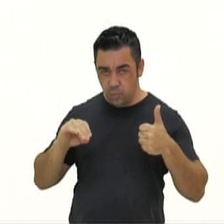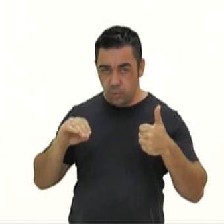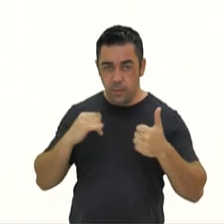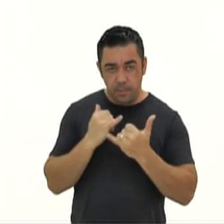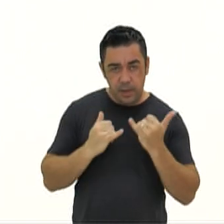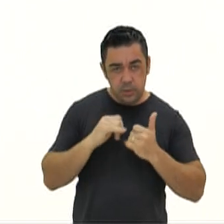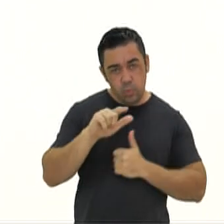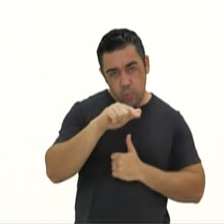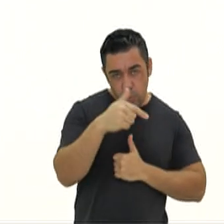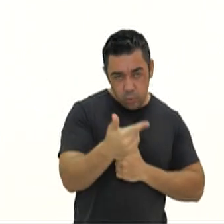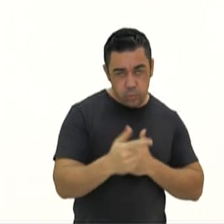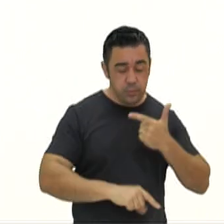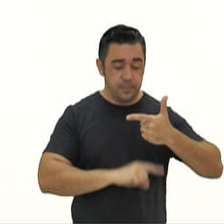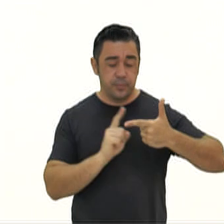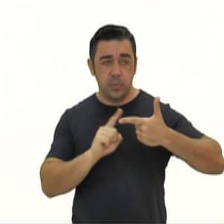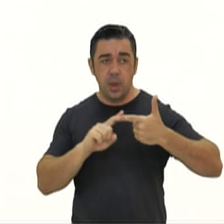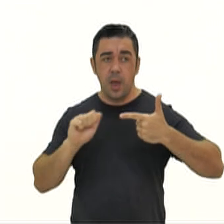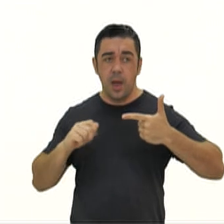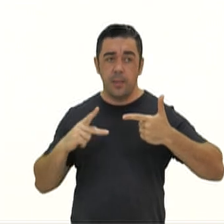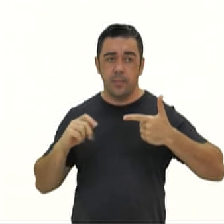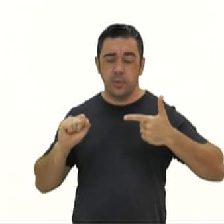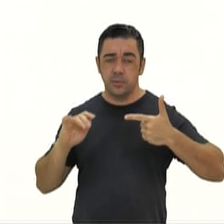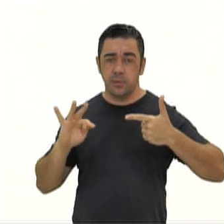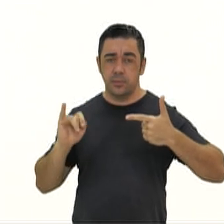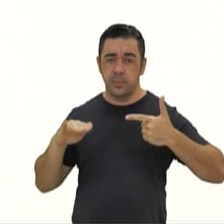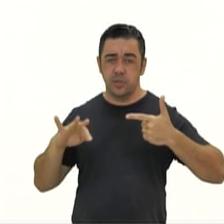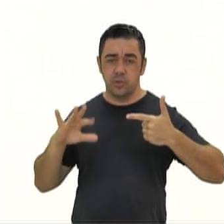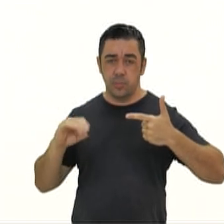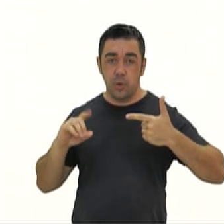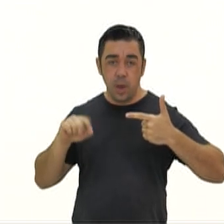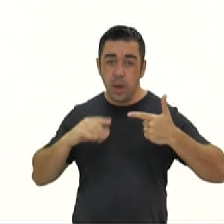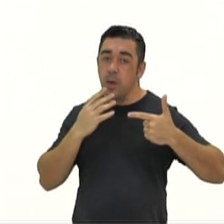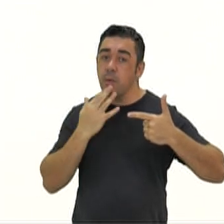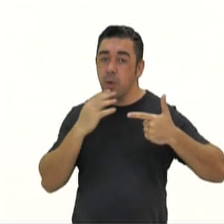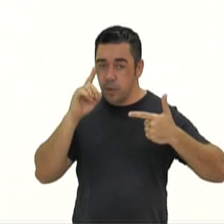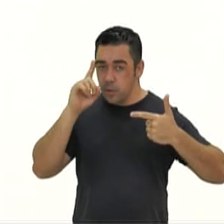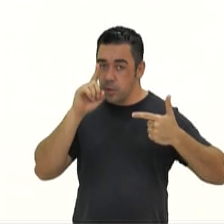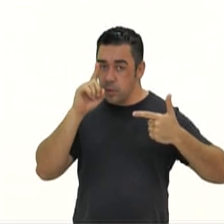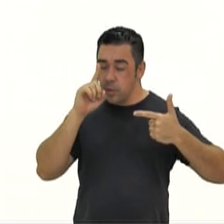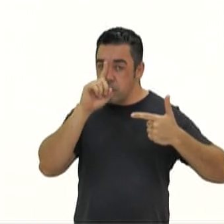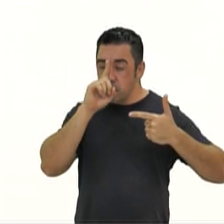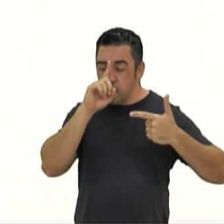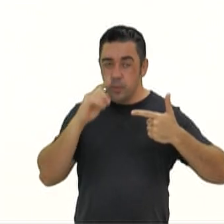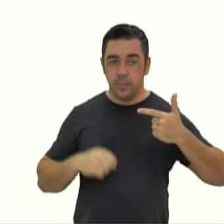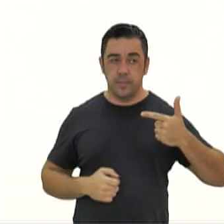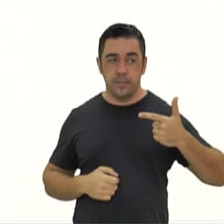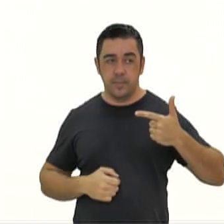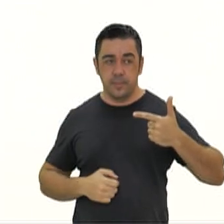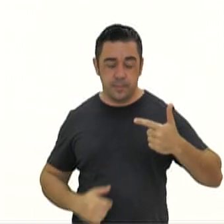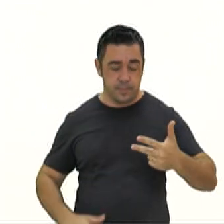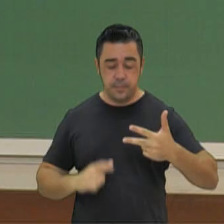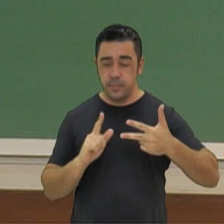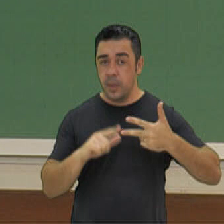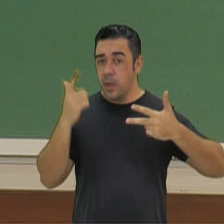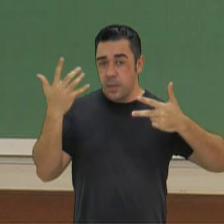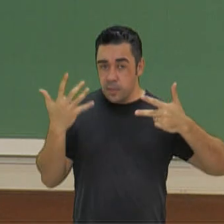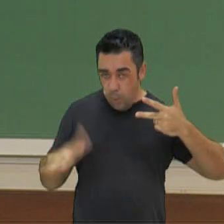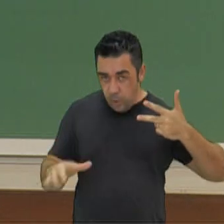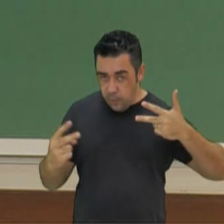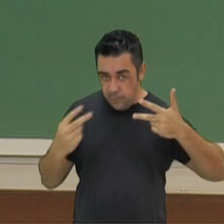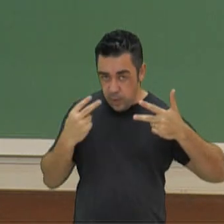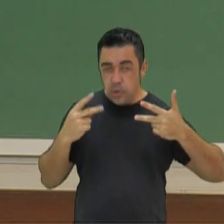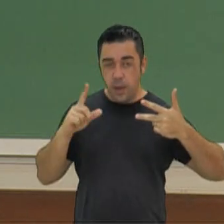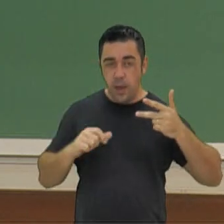outro ser vivo, ou é aposematismo, se for coloração de advertência. Se ele não quer ser visto, é camuflagem,